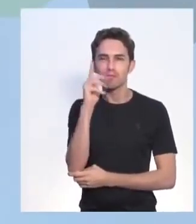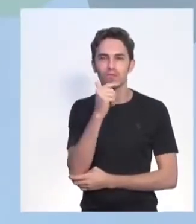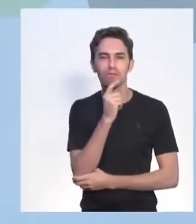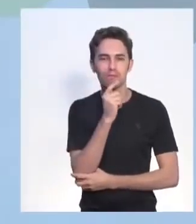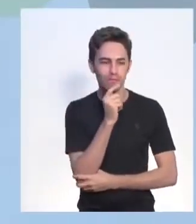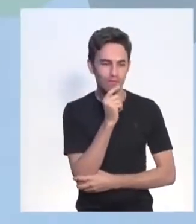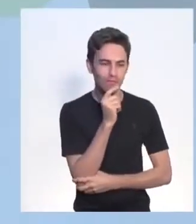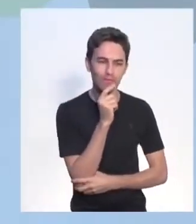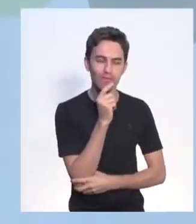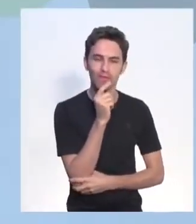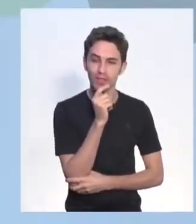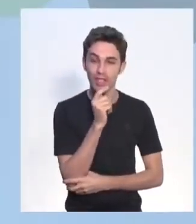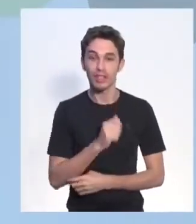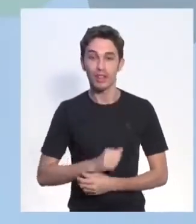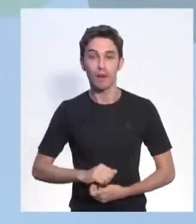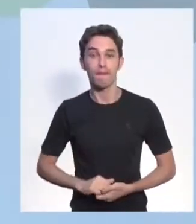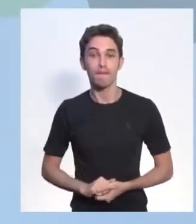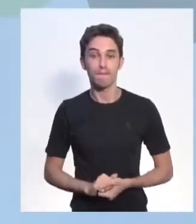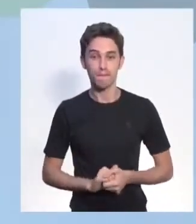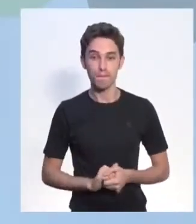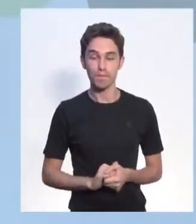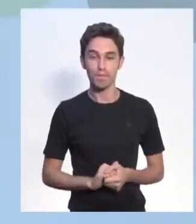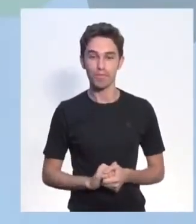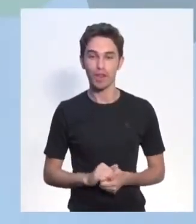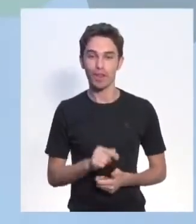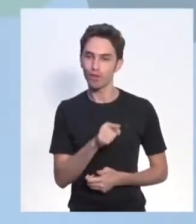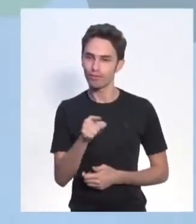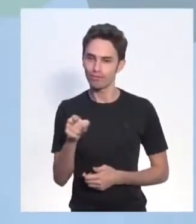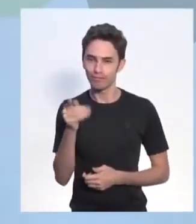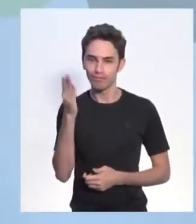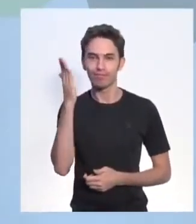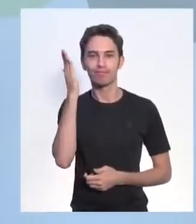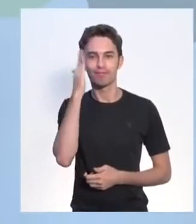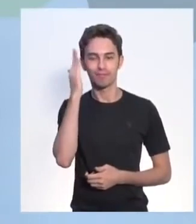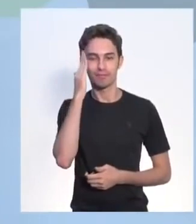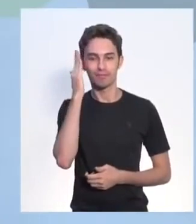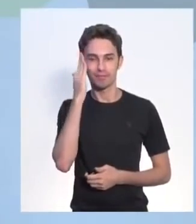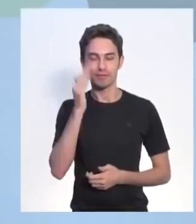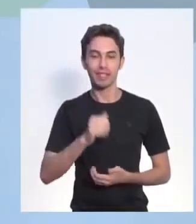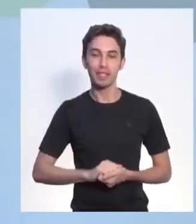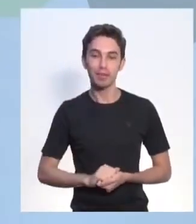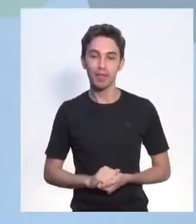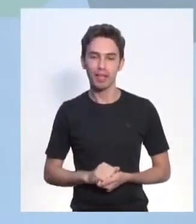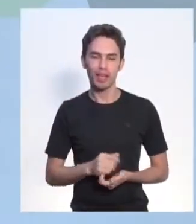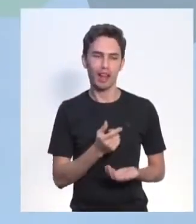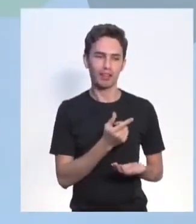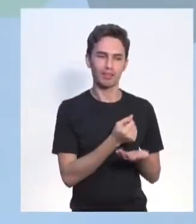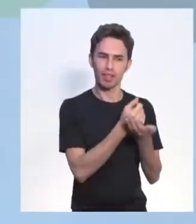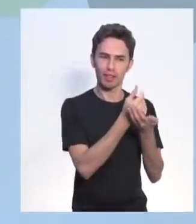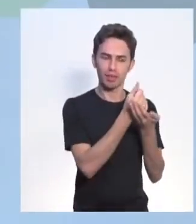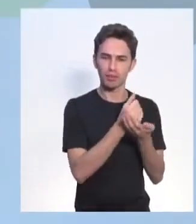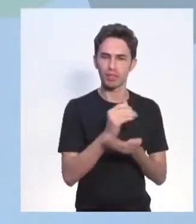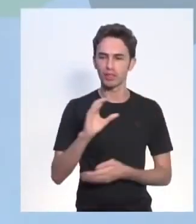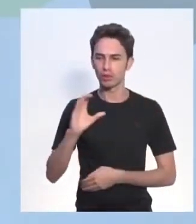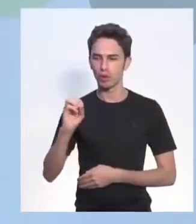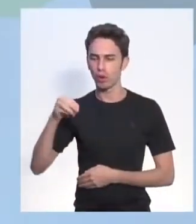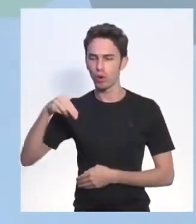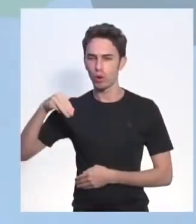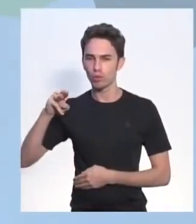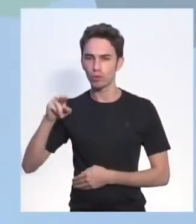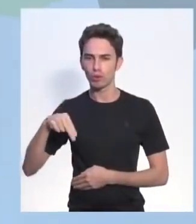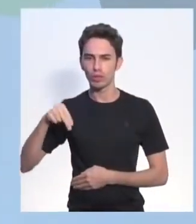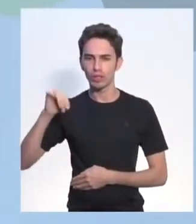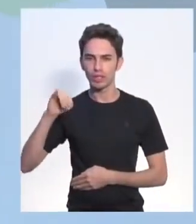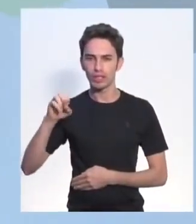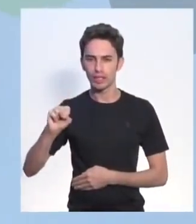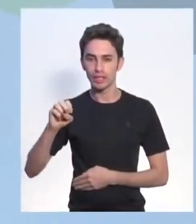pensar, refletir. Então, vocês já sabem definir capitalismo e comunismo, e vocês então